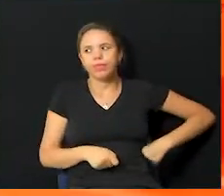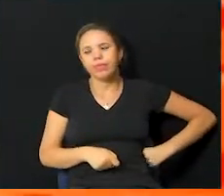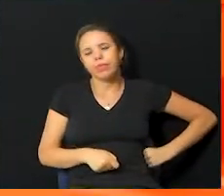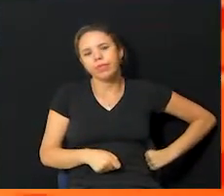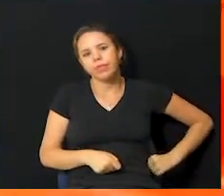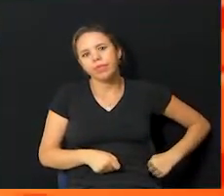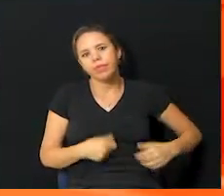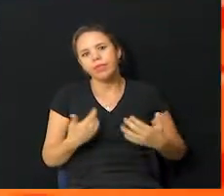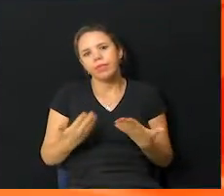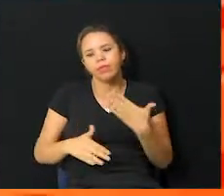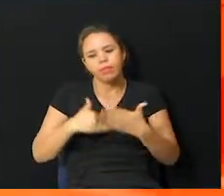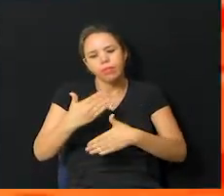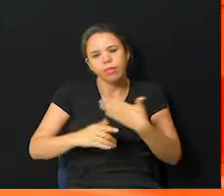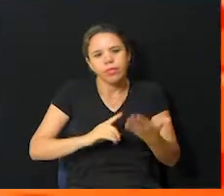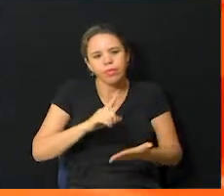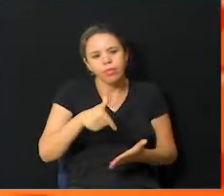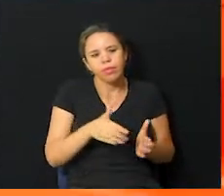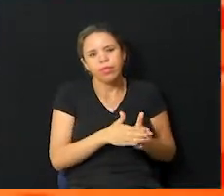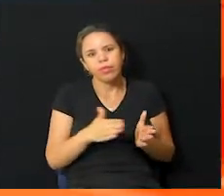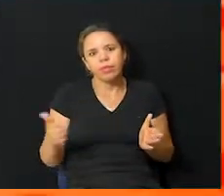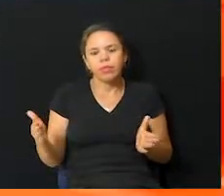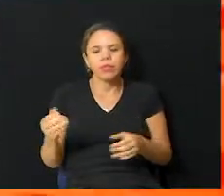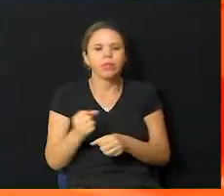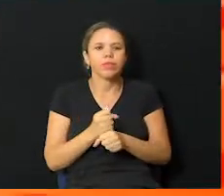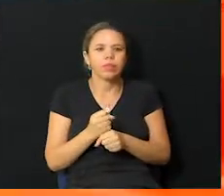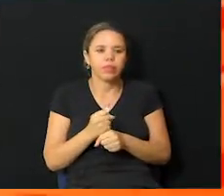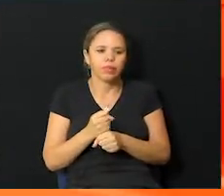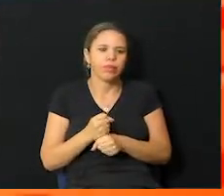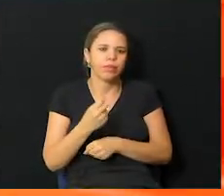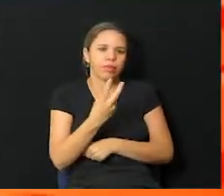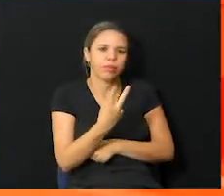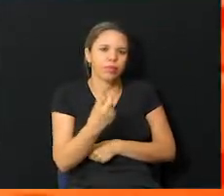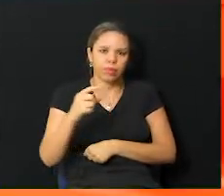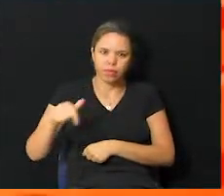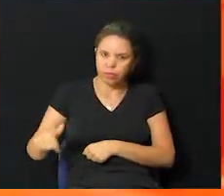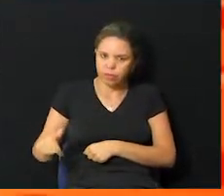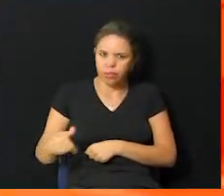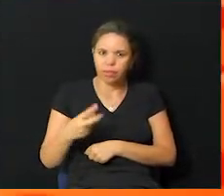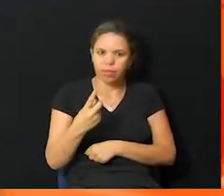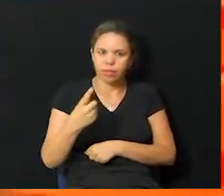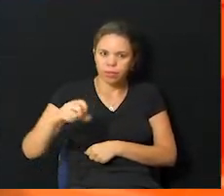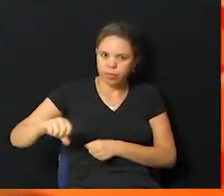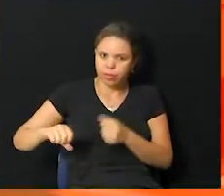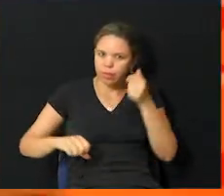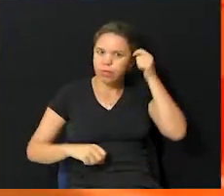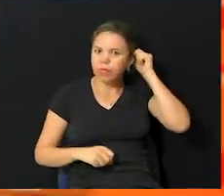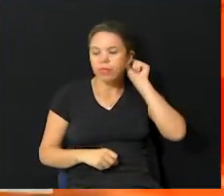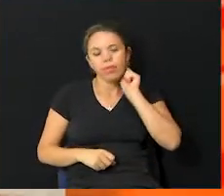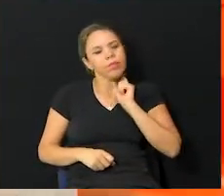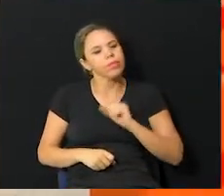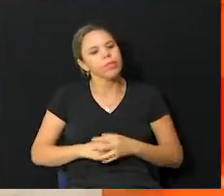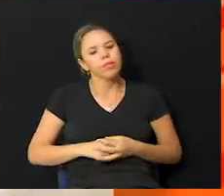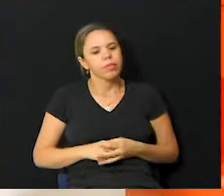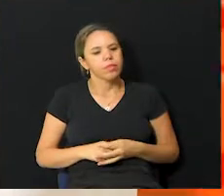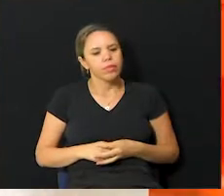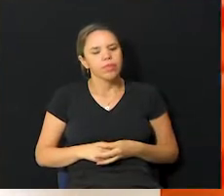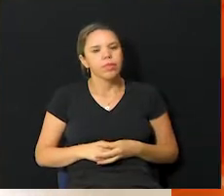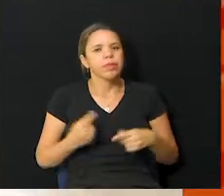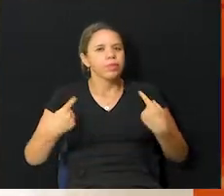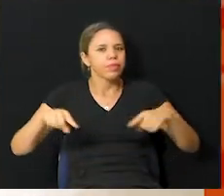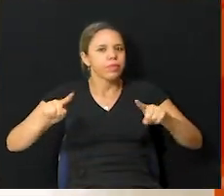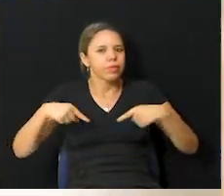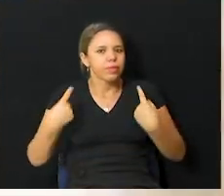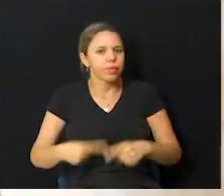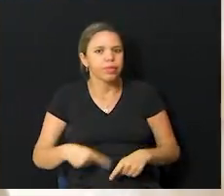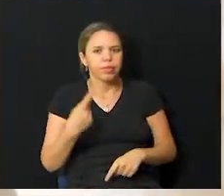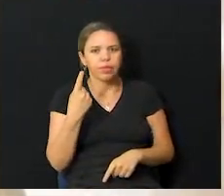haikais. Aí depois, durante os anos de 2017 e 2019, eles foram musicados